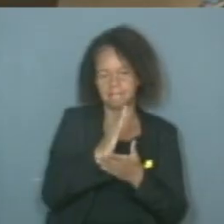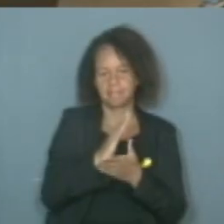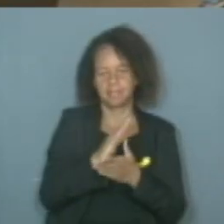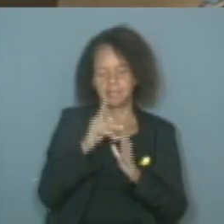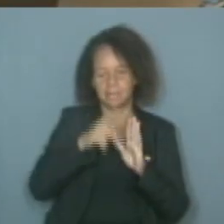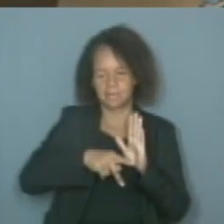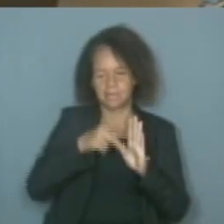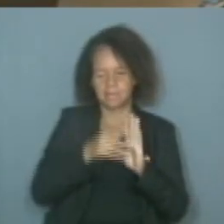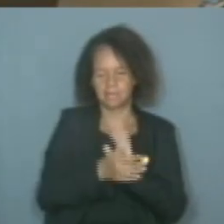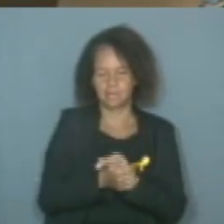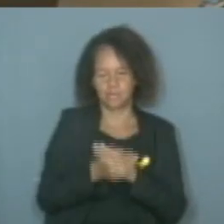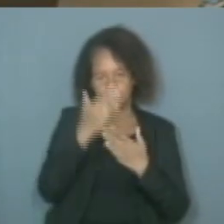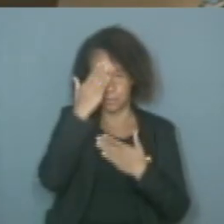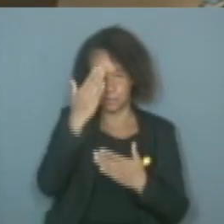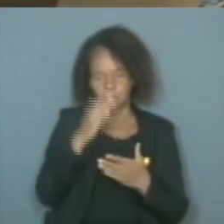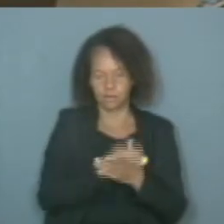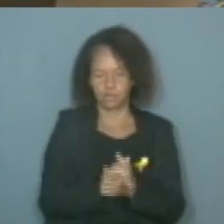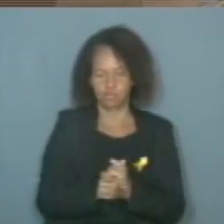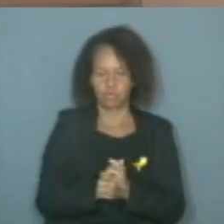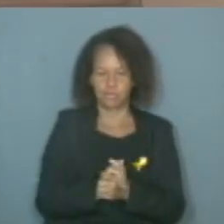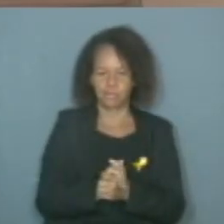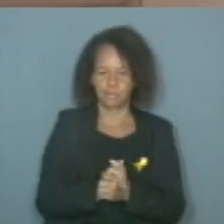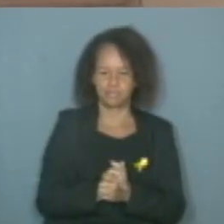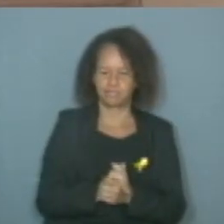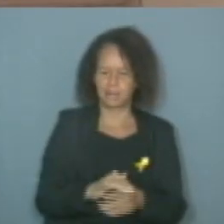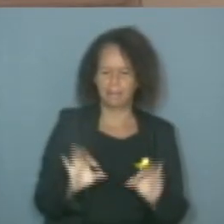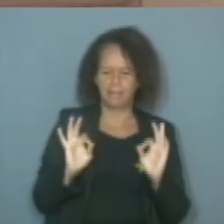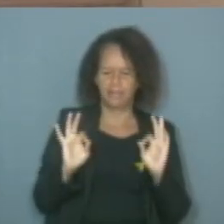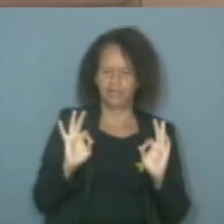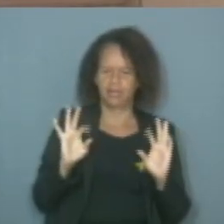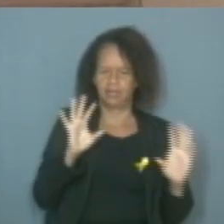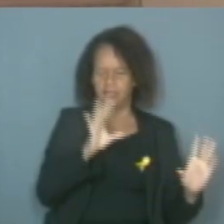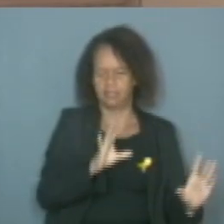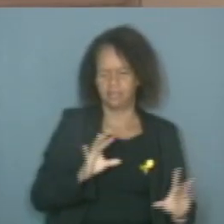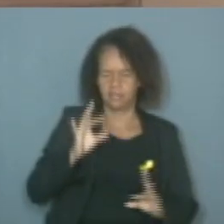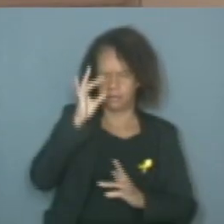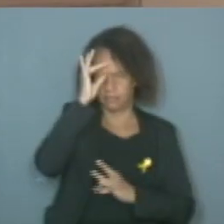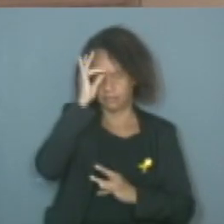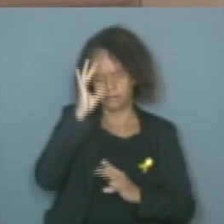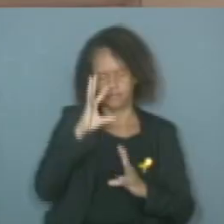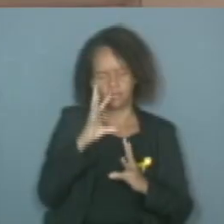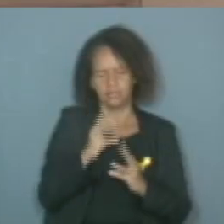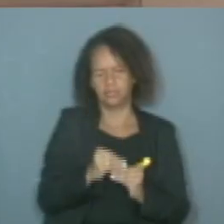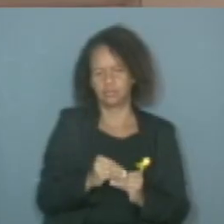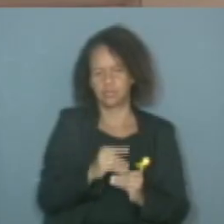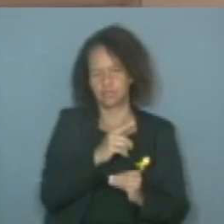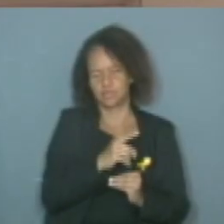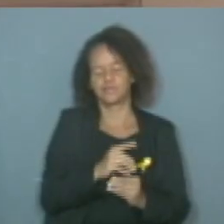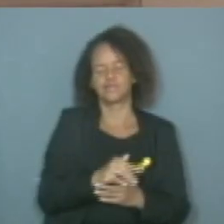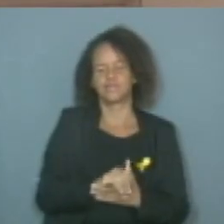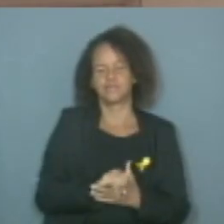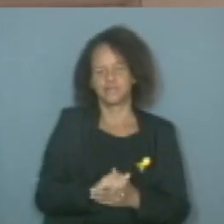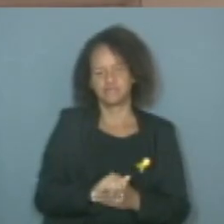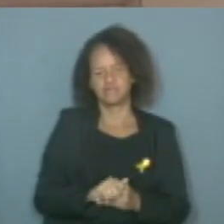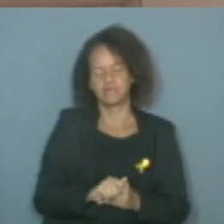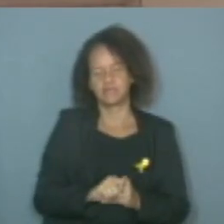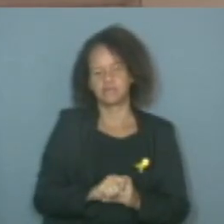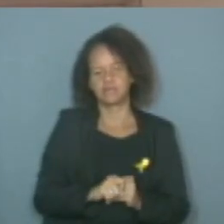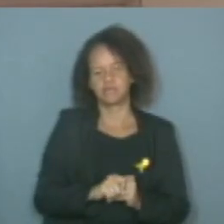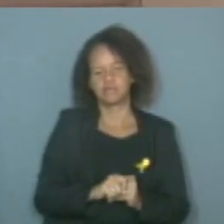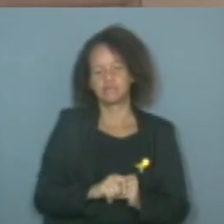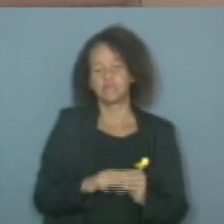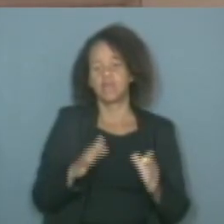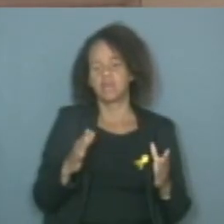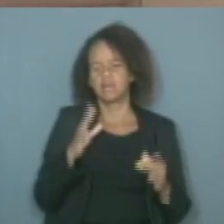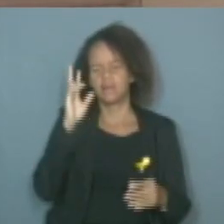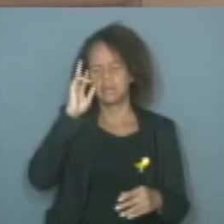esse projeto. Muito obrigado. Perfeito, vereador. Incorporo integralmente, acato integralmente a vossa parte. E